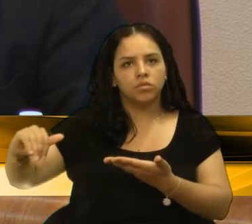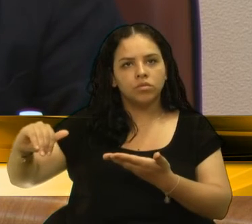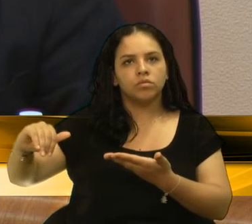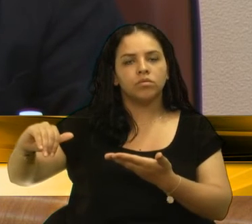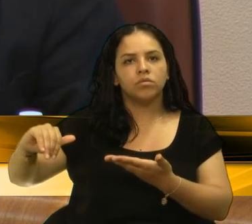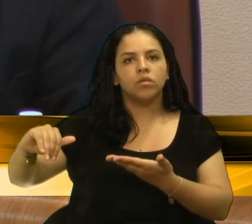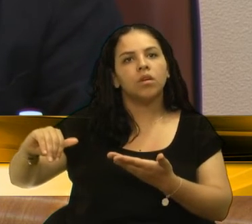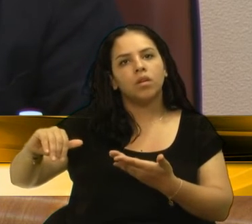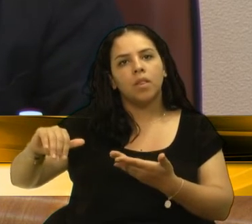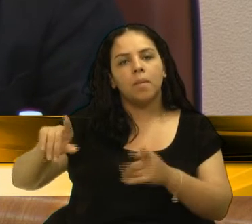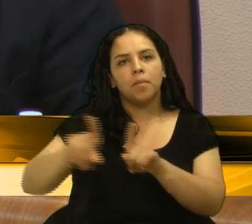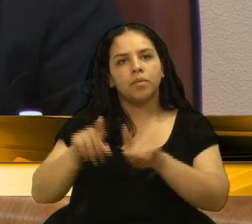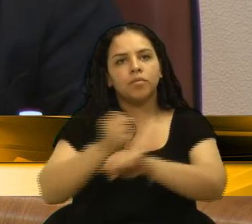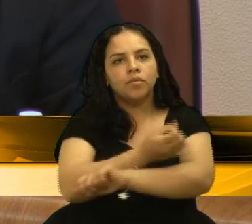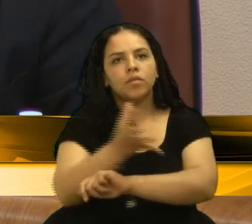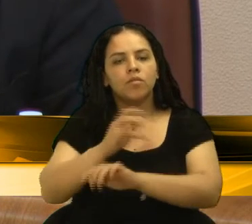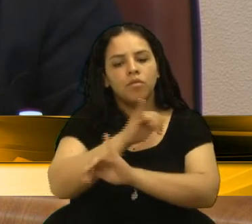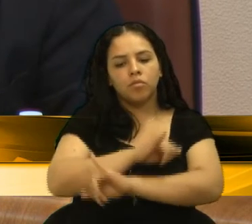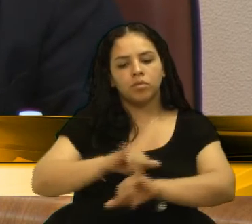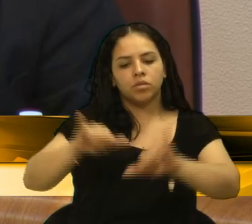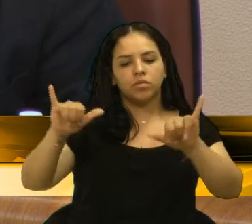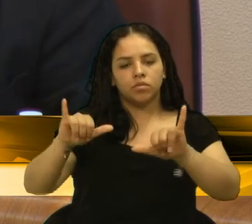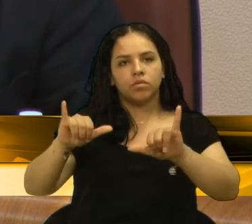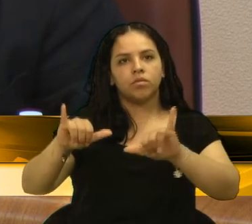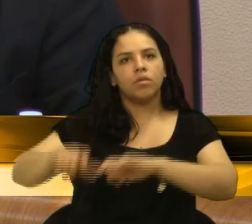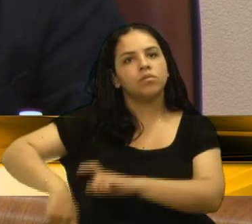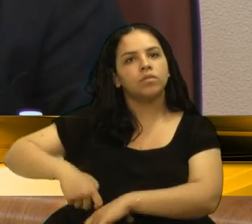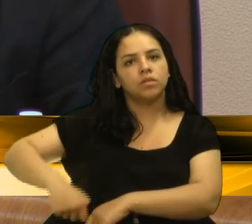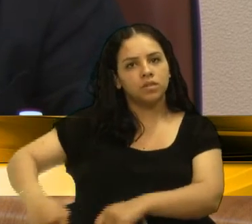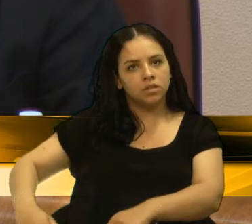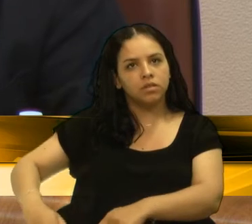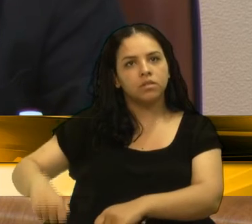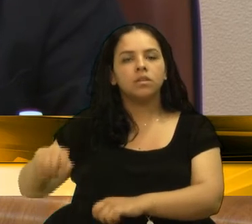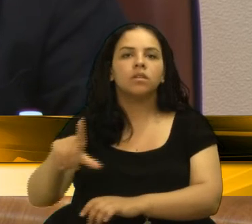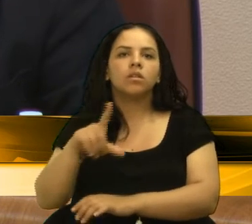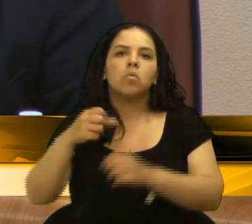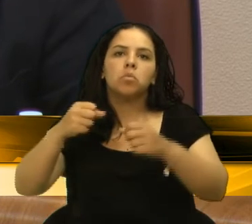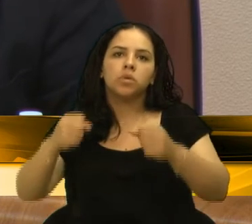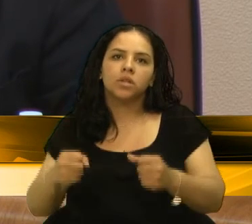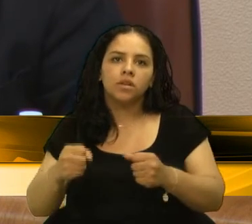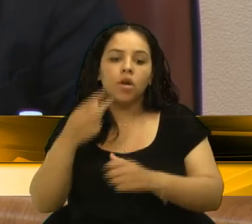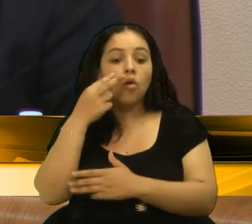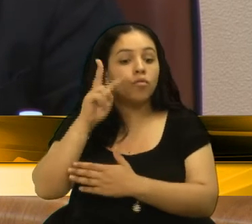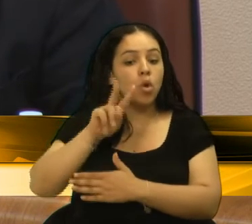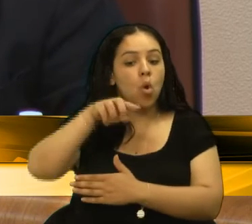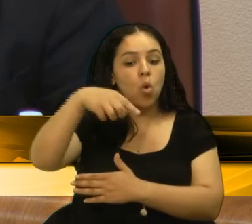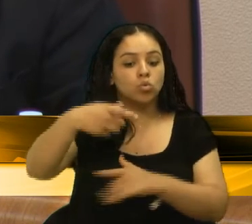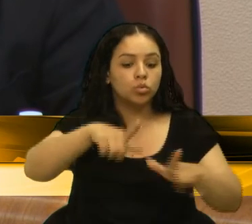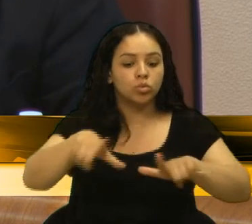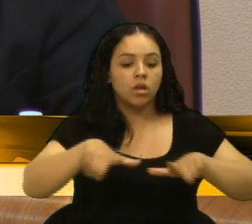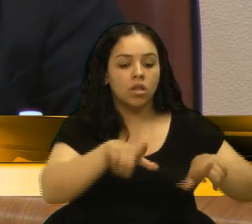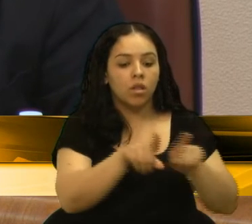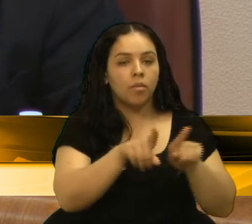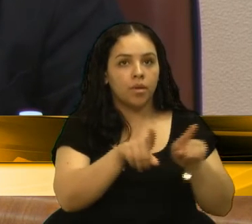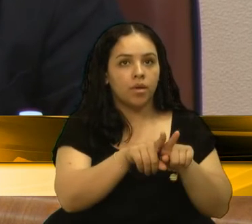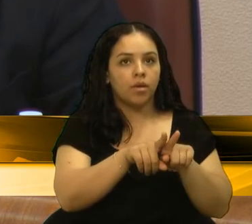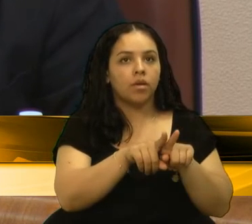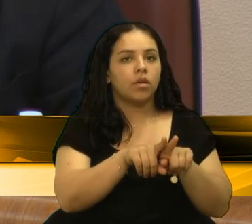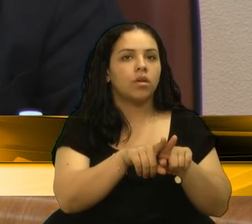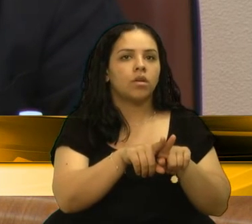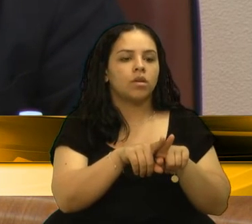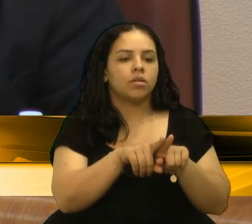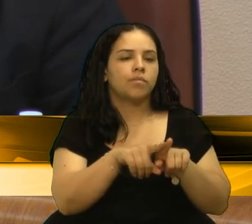eventos. Foi informado aos freis capuchinhos que haveria a possibilidade de eles avaliarem outras opções de local e que a gente estaria